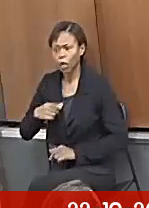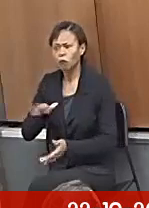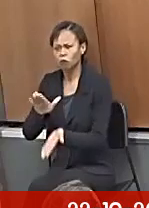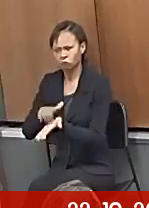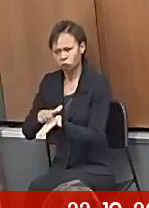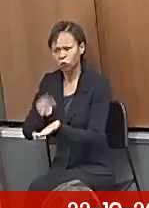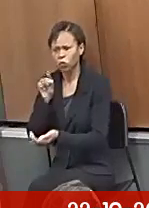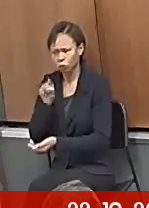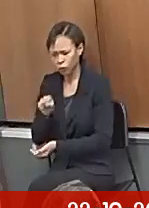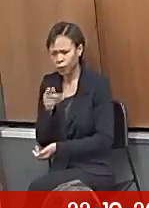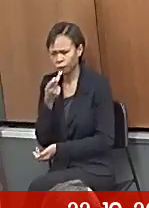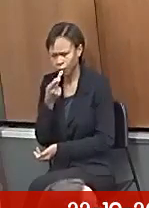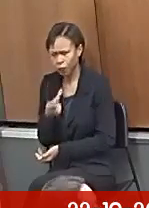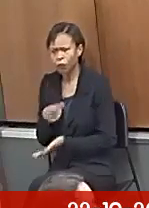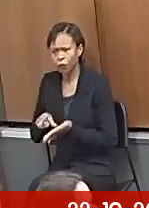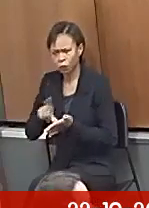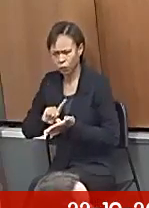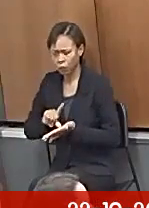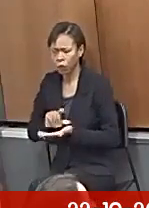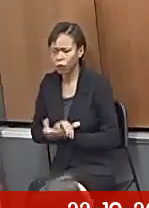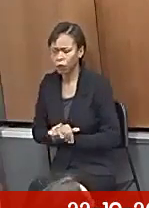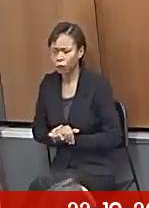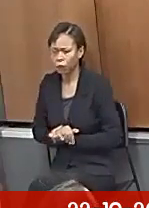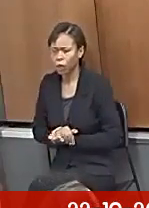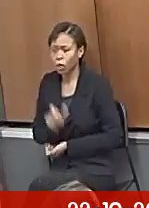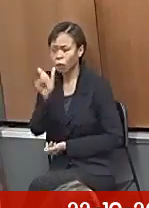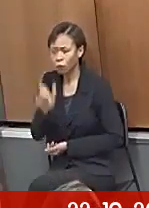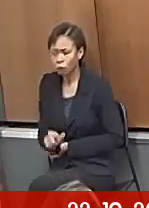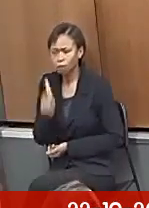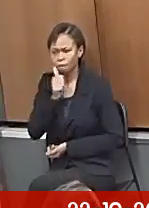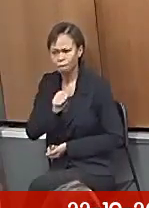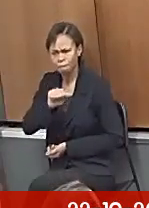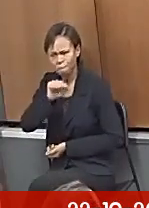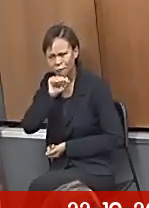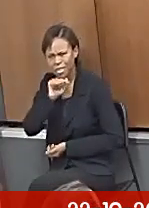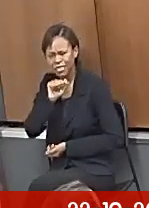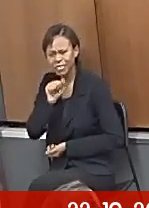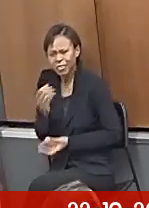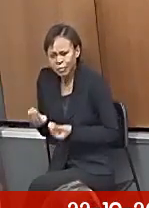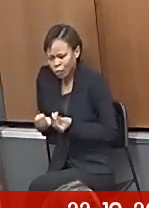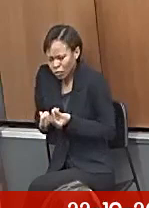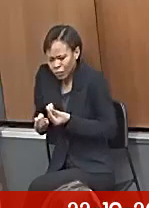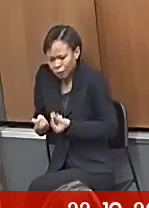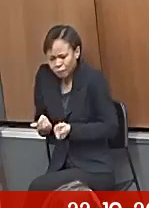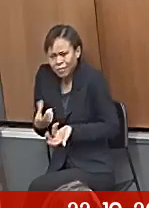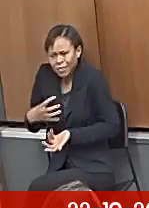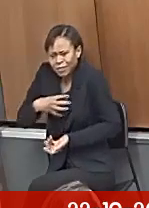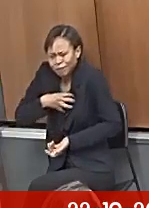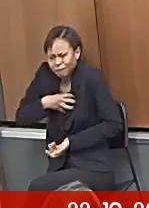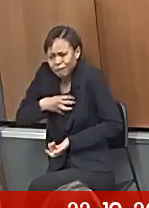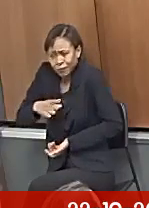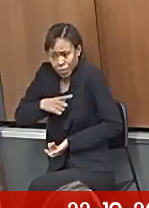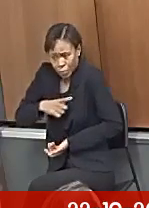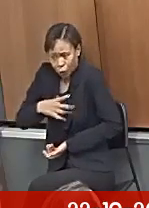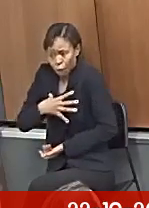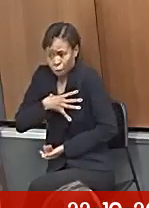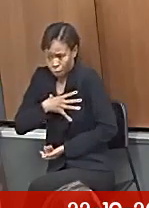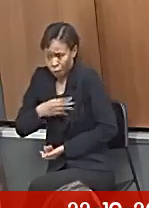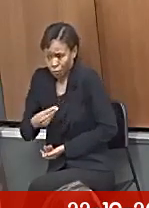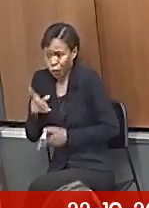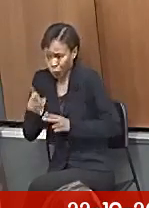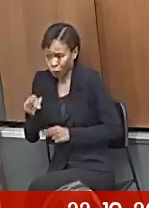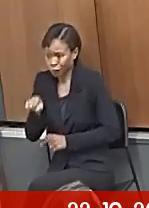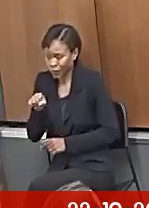Parabéns. Parabéns. E só uma pessoa, uma mãe com a sensibilidade de ter um filho, uma filha no seu caso, é